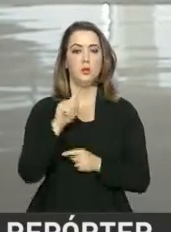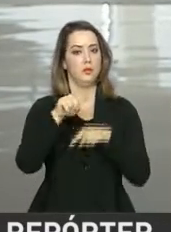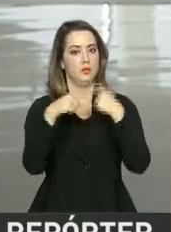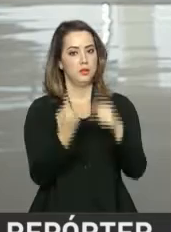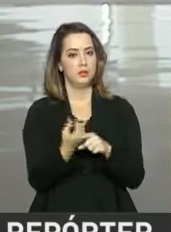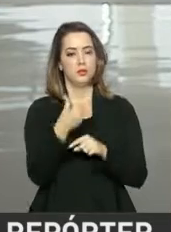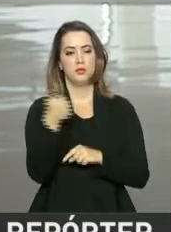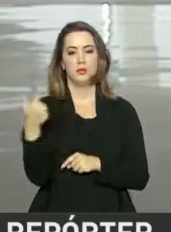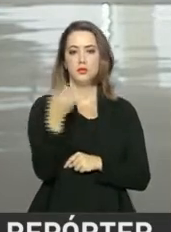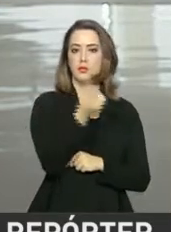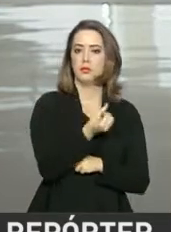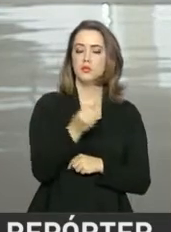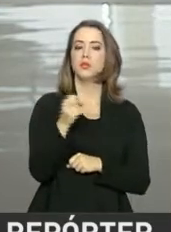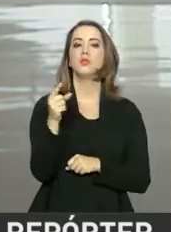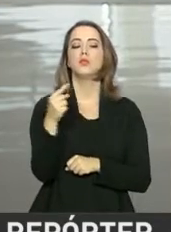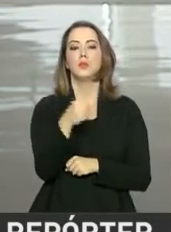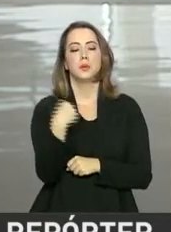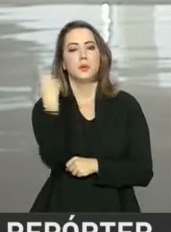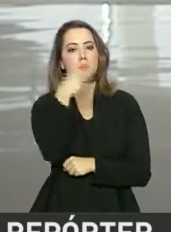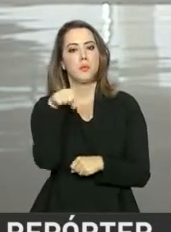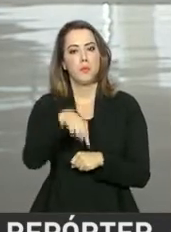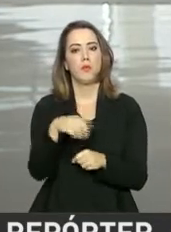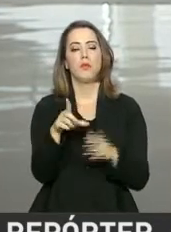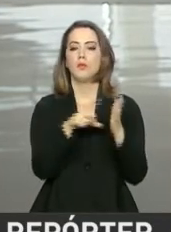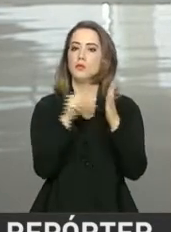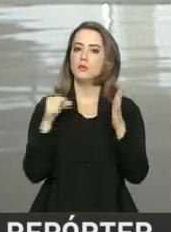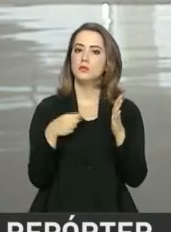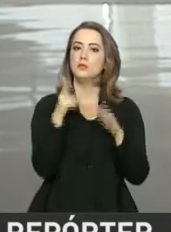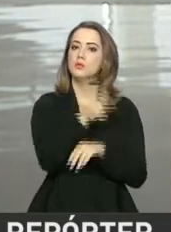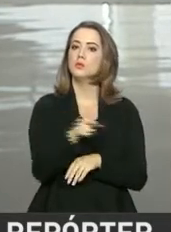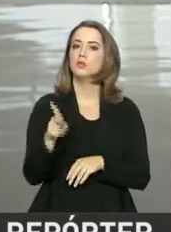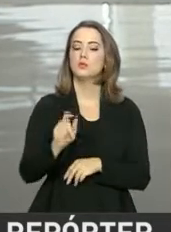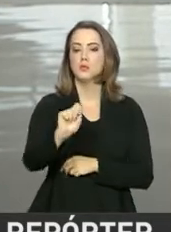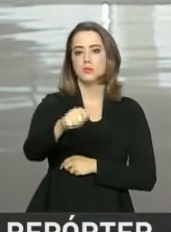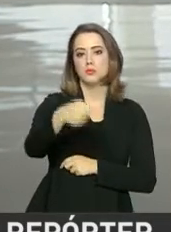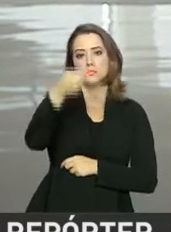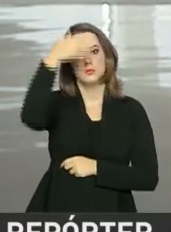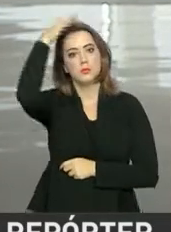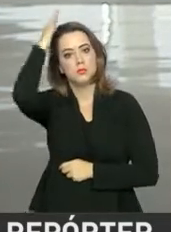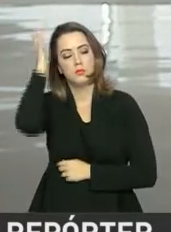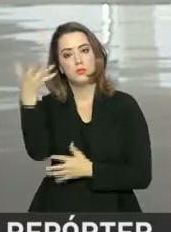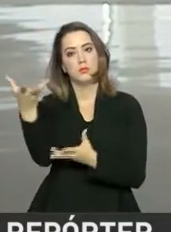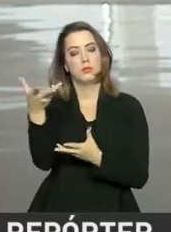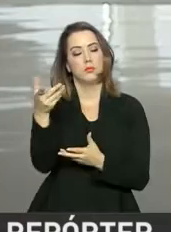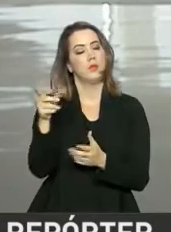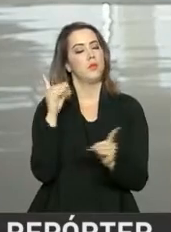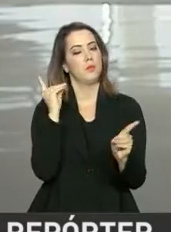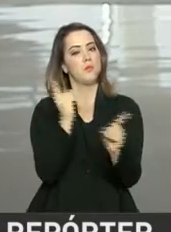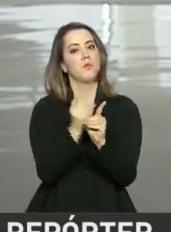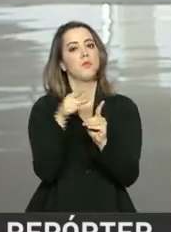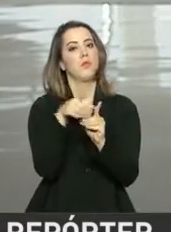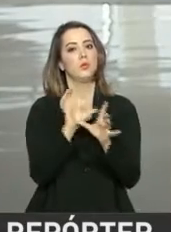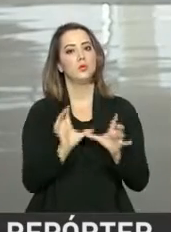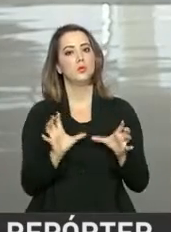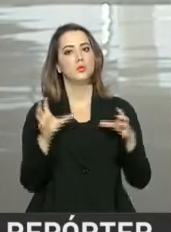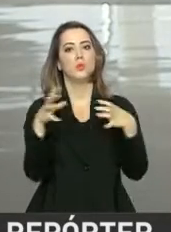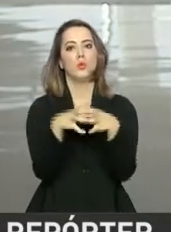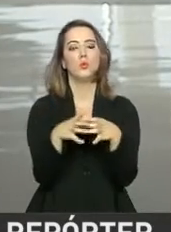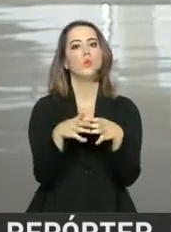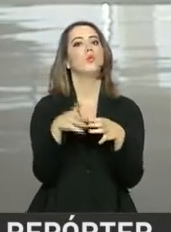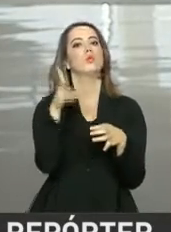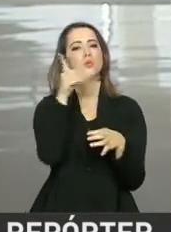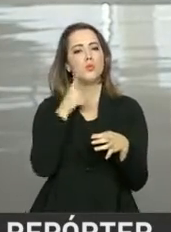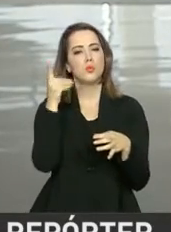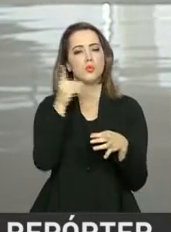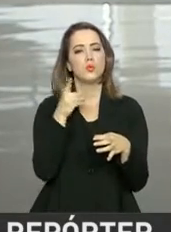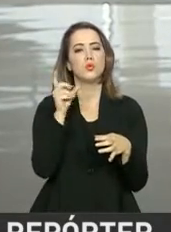das 16 horas aqui no Palácio do Planalto, o presidente em exercício Michel Temer recebe a Frente Parlamentar do Rio Grande do Sul,